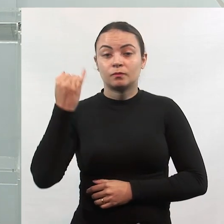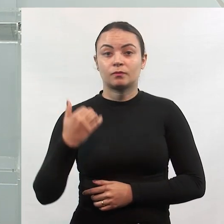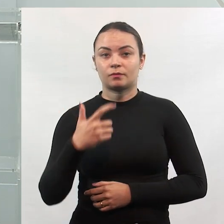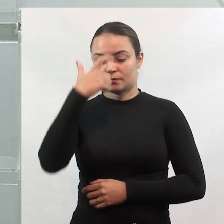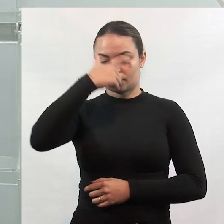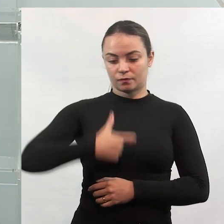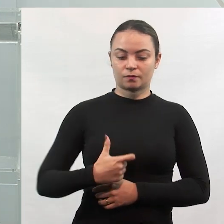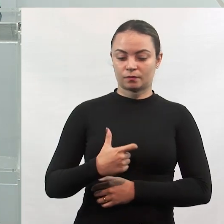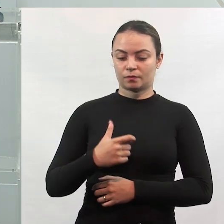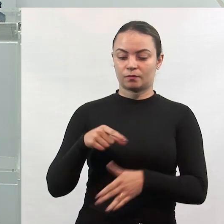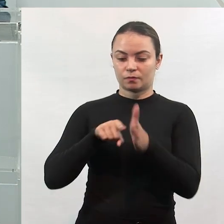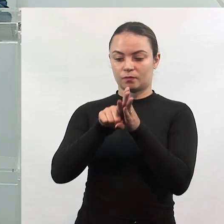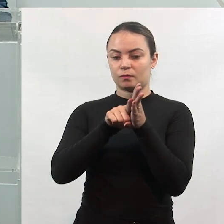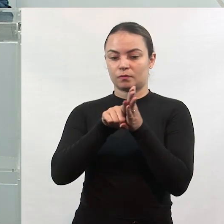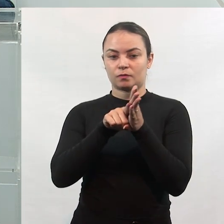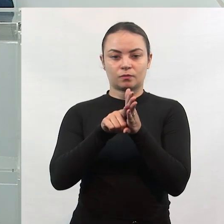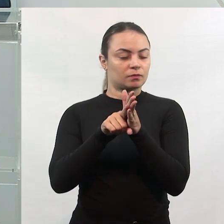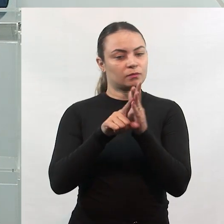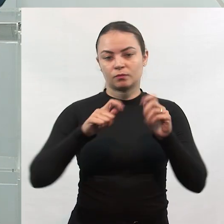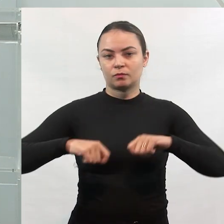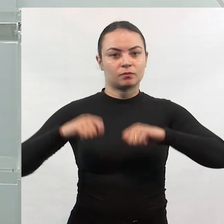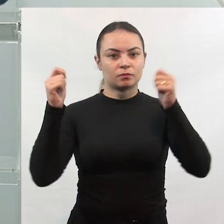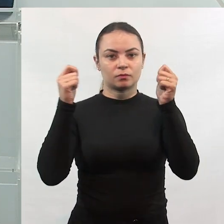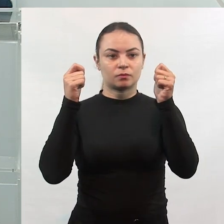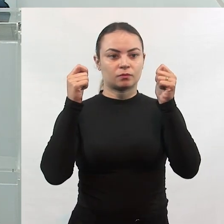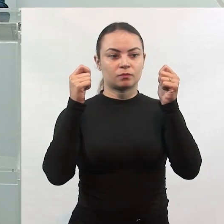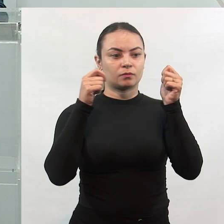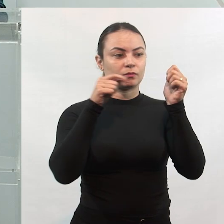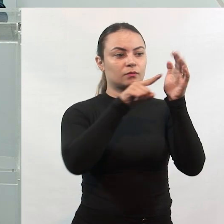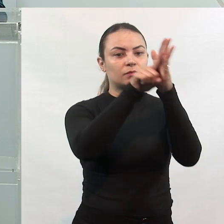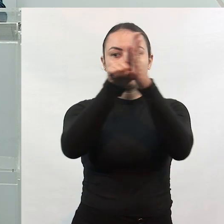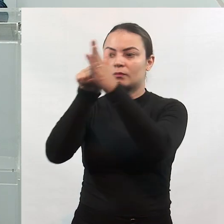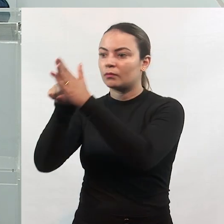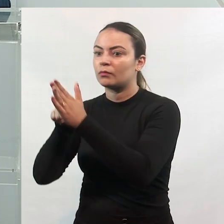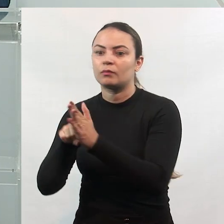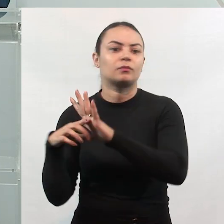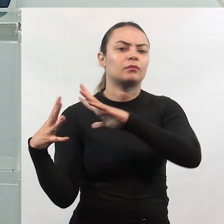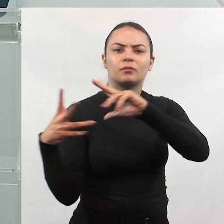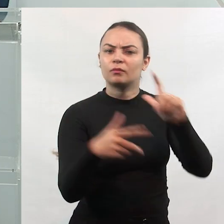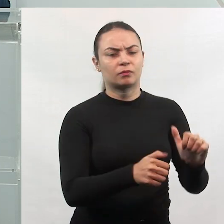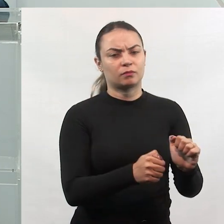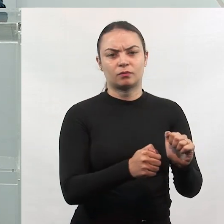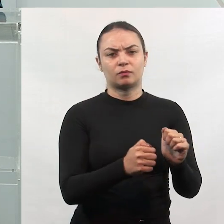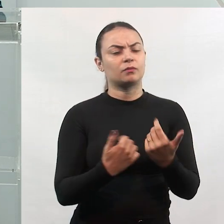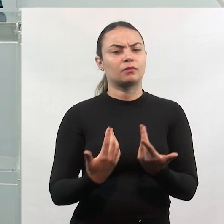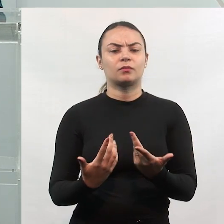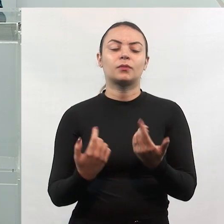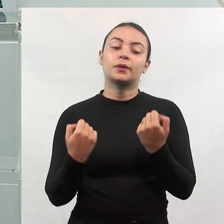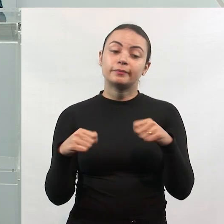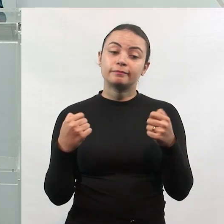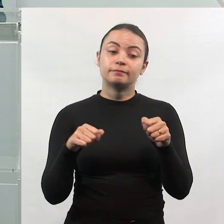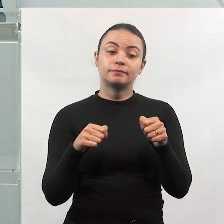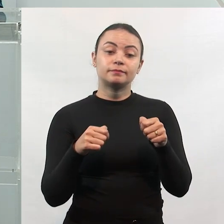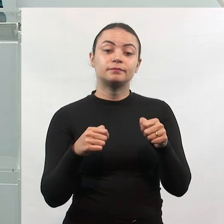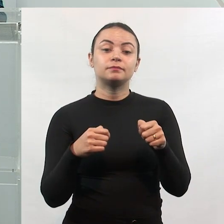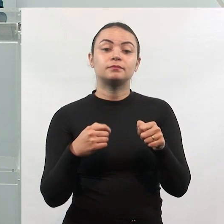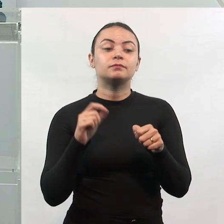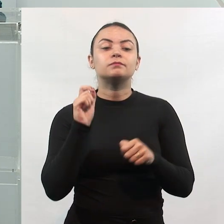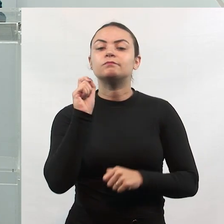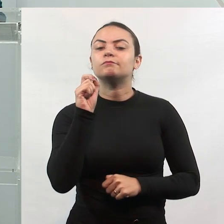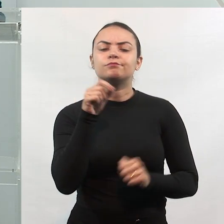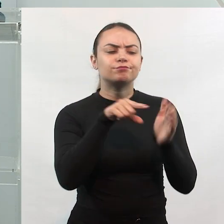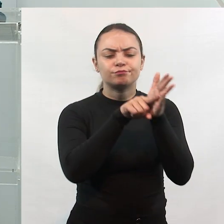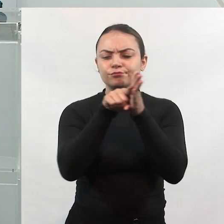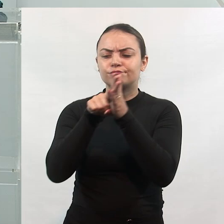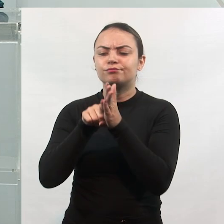de professores e o desempenho acadêmico, a gente tem um todo gigante aí com vários problemas que podem ser